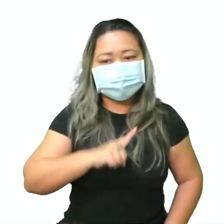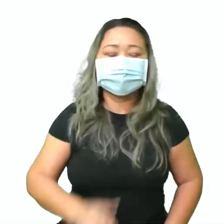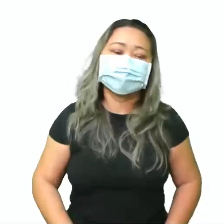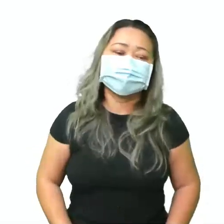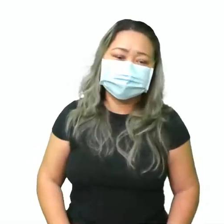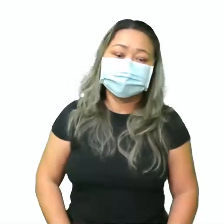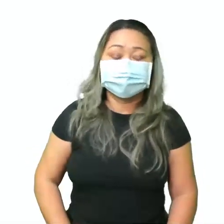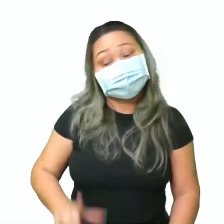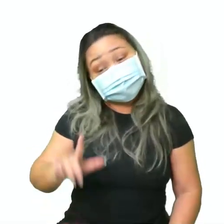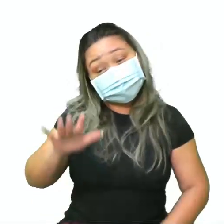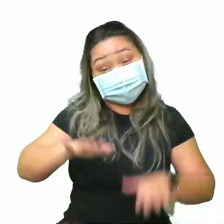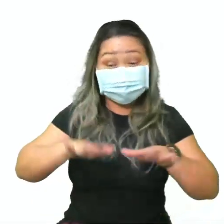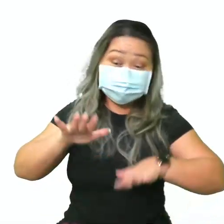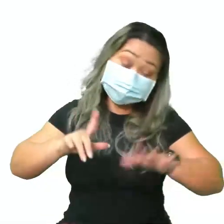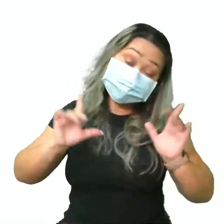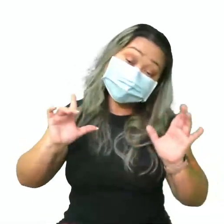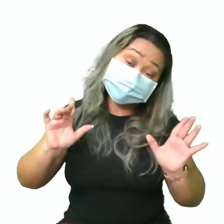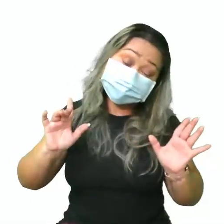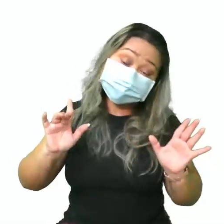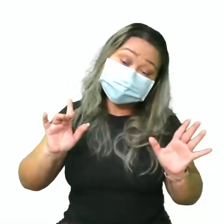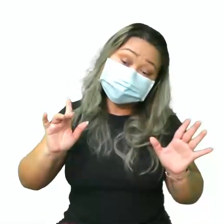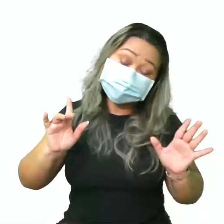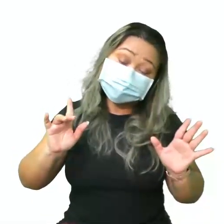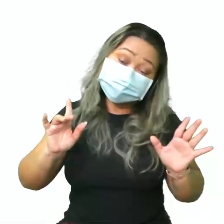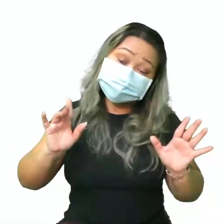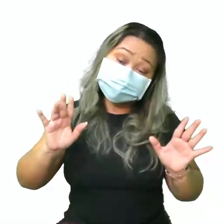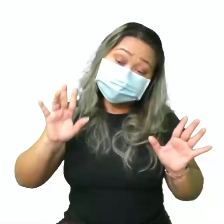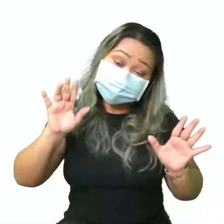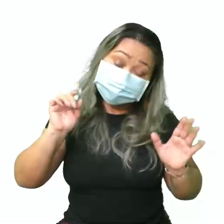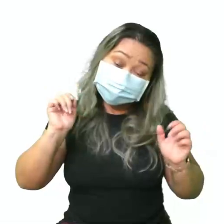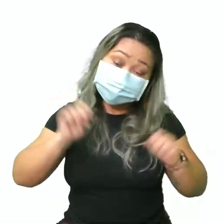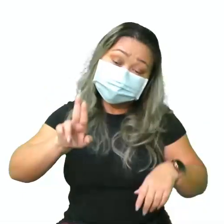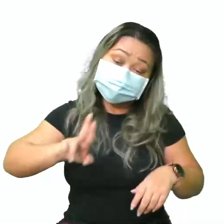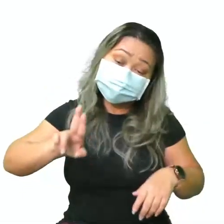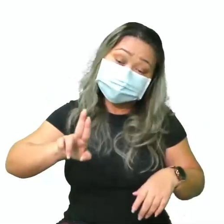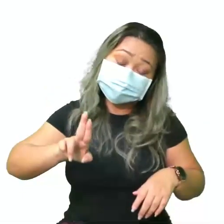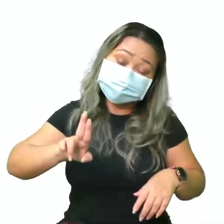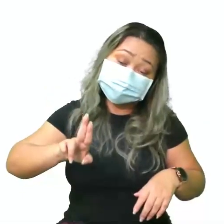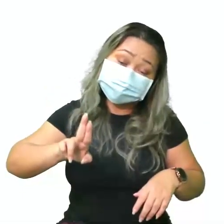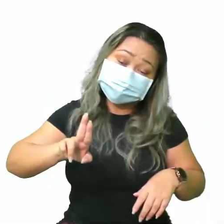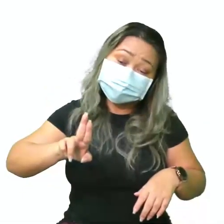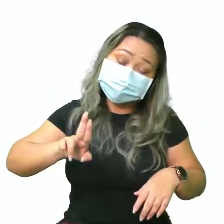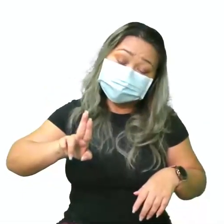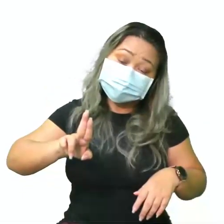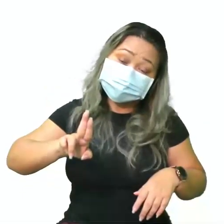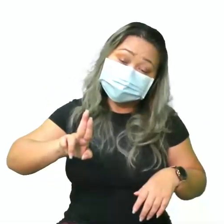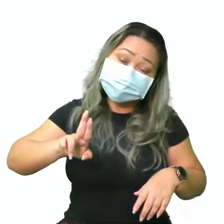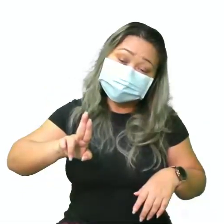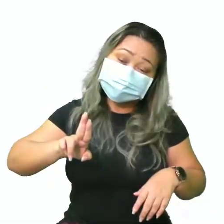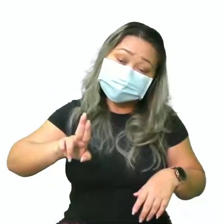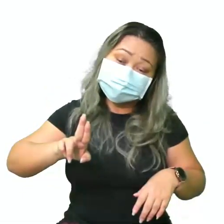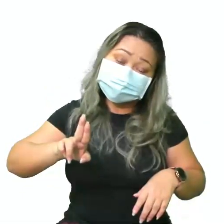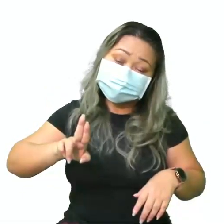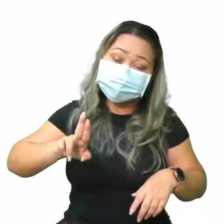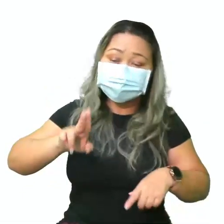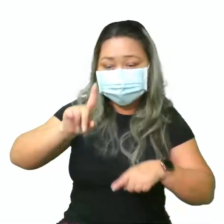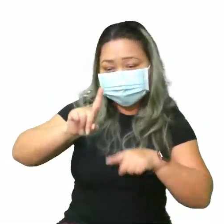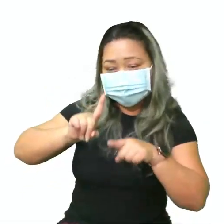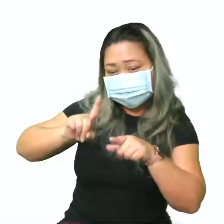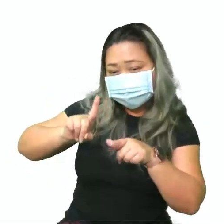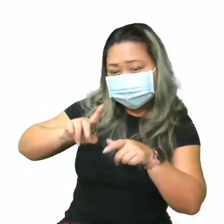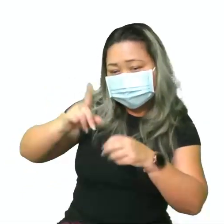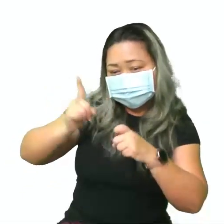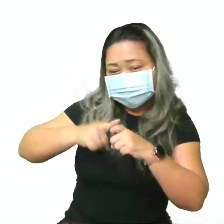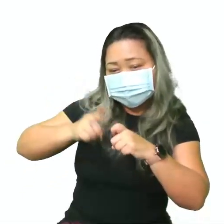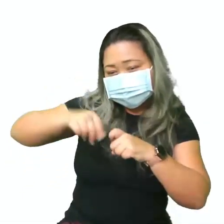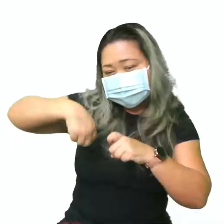absorver tudo o que você consome, vai ser absorvido neste órgão, então ele é importantíssimo.